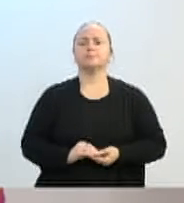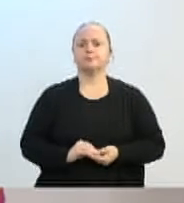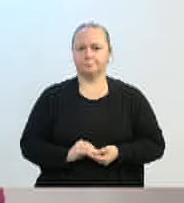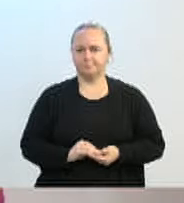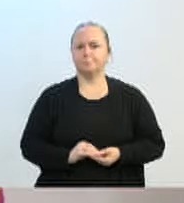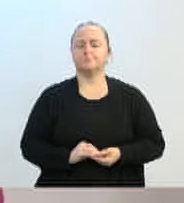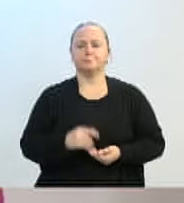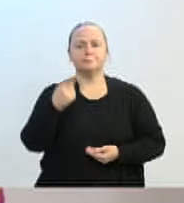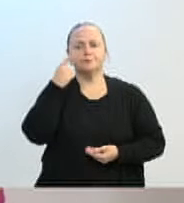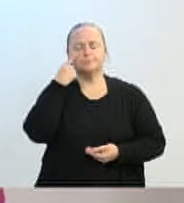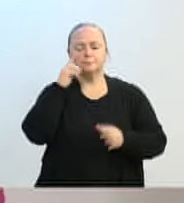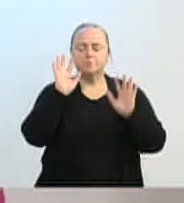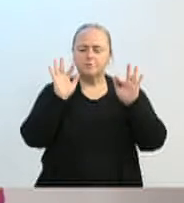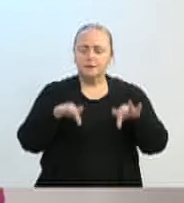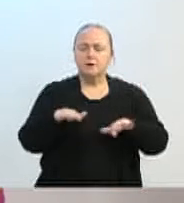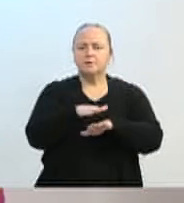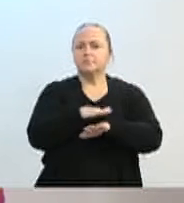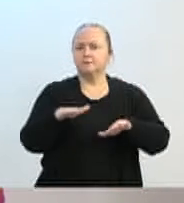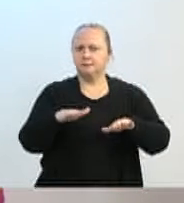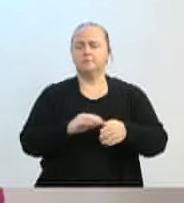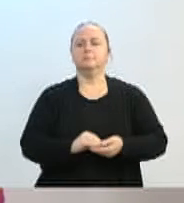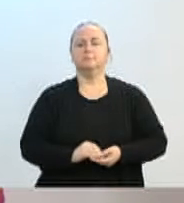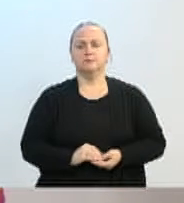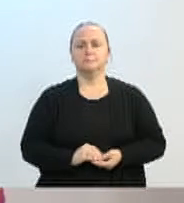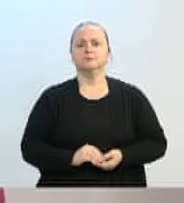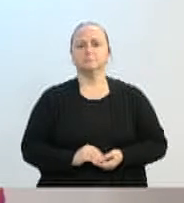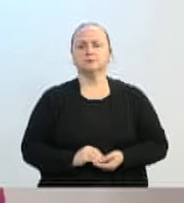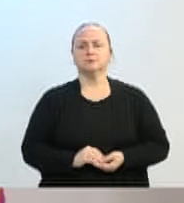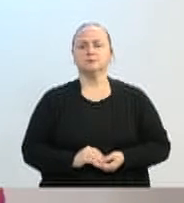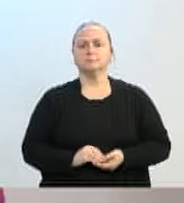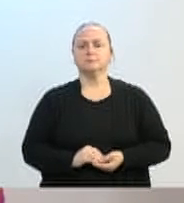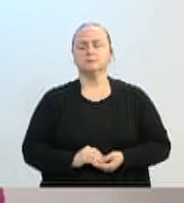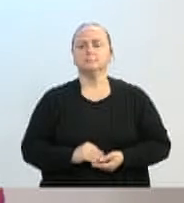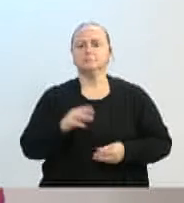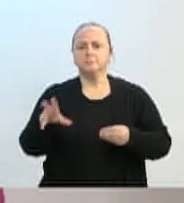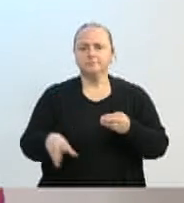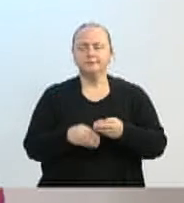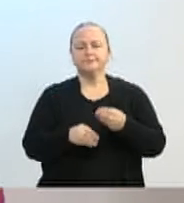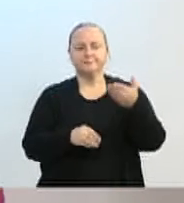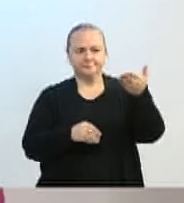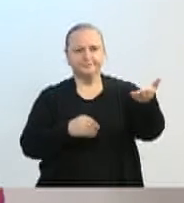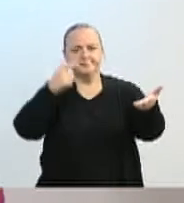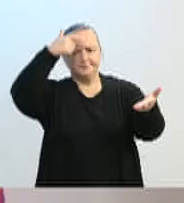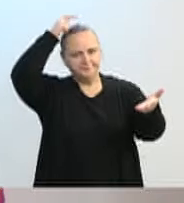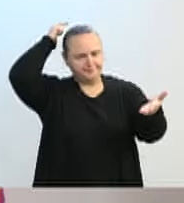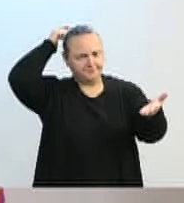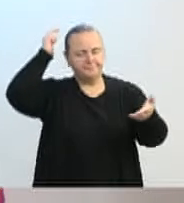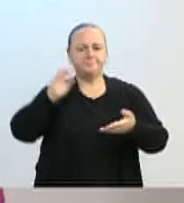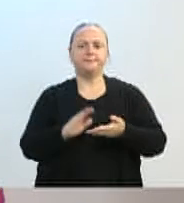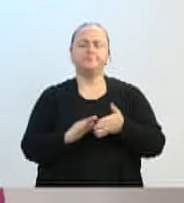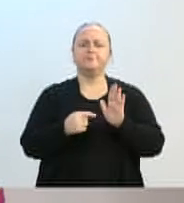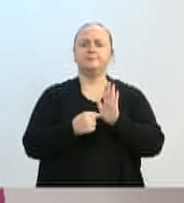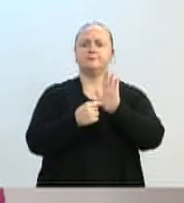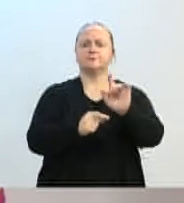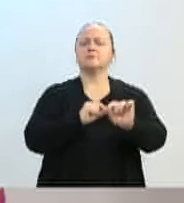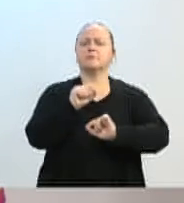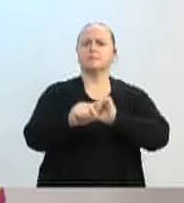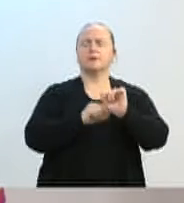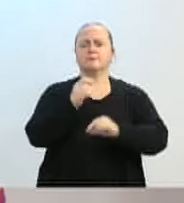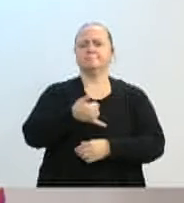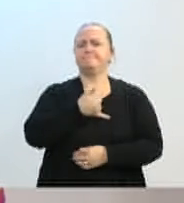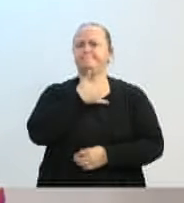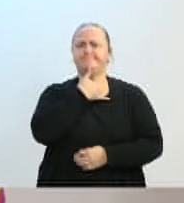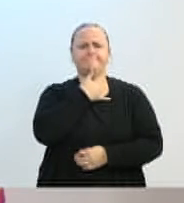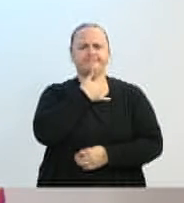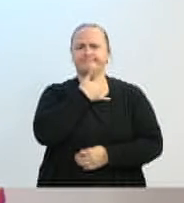conclusão dessas 3 obras. Isso, vereador Adriano, já lhe concedo uma parte, é o exemplo triste do que acontece com